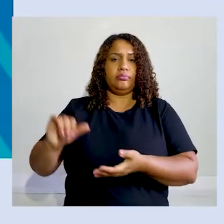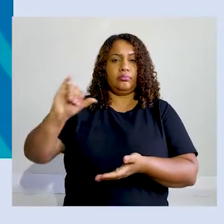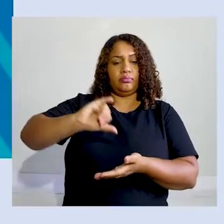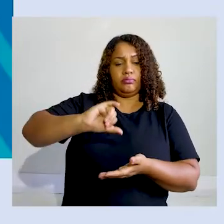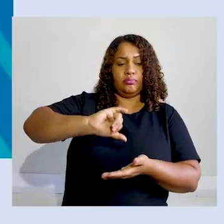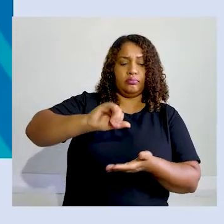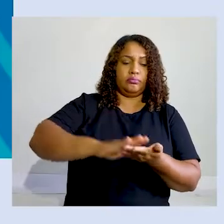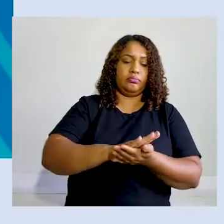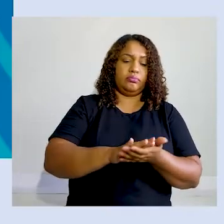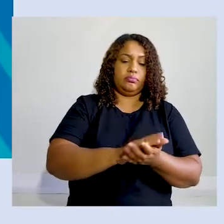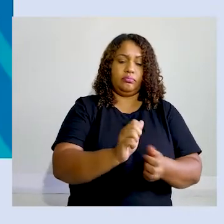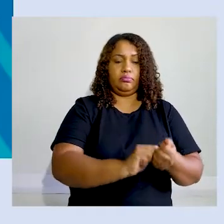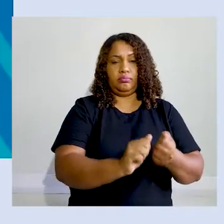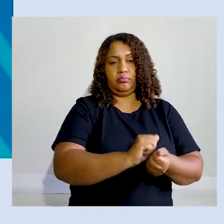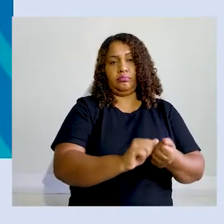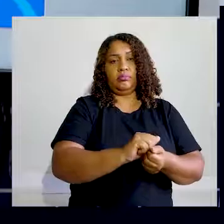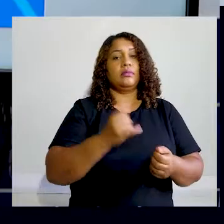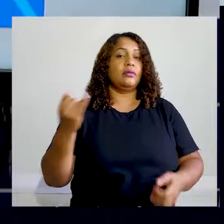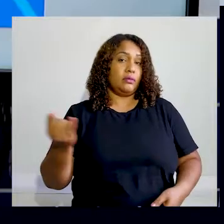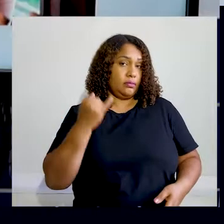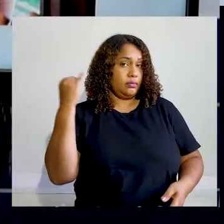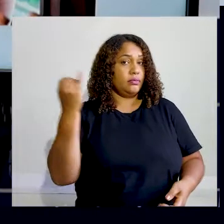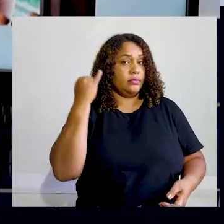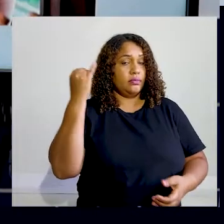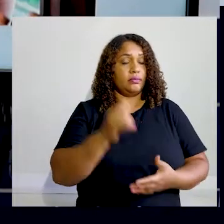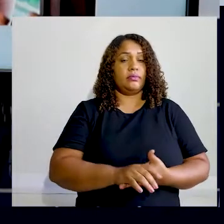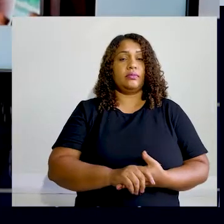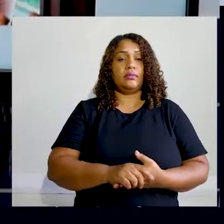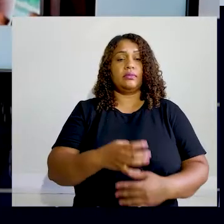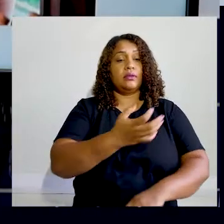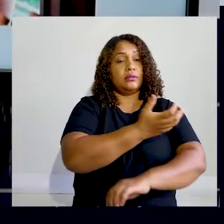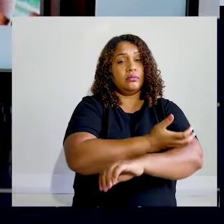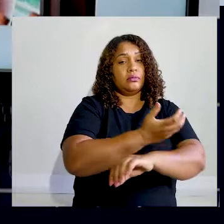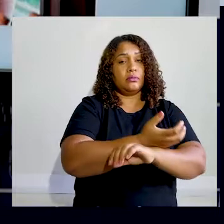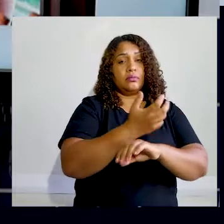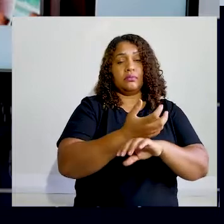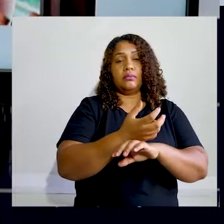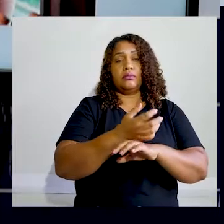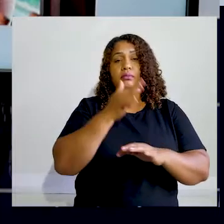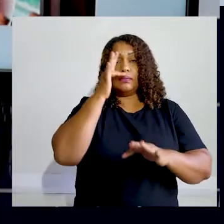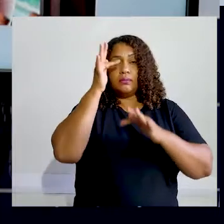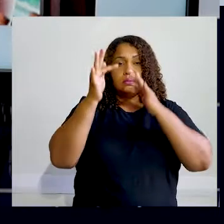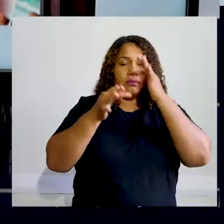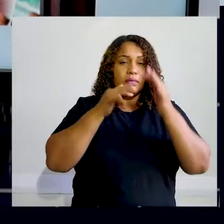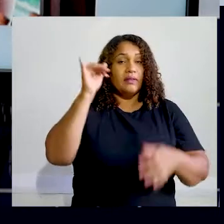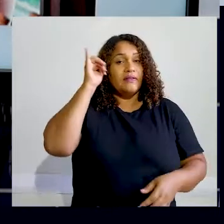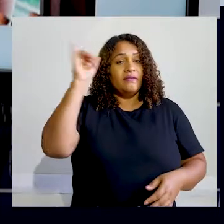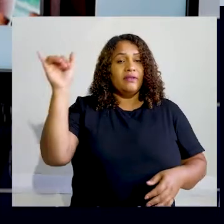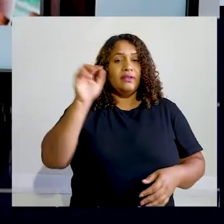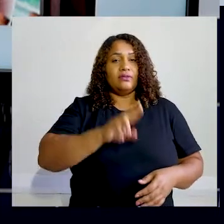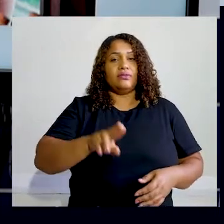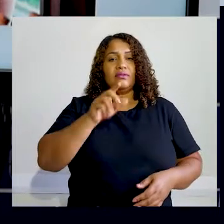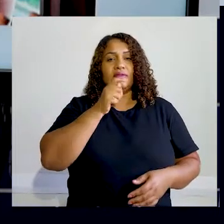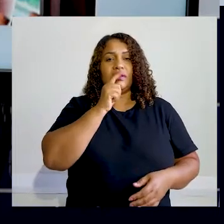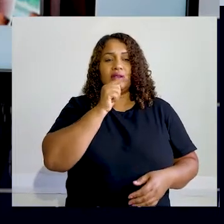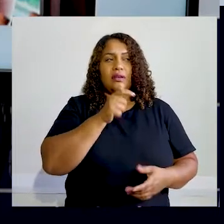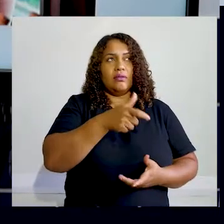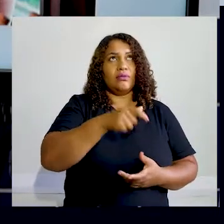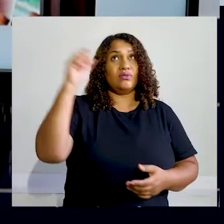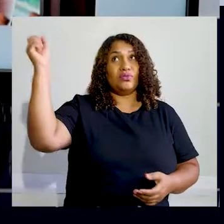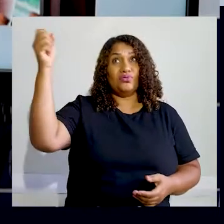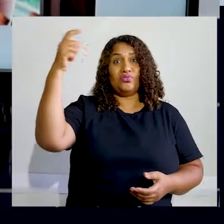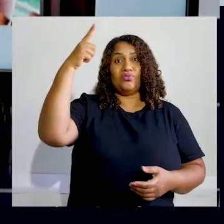biodegradável também é importante. No jardim, evite regar as plantas nos horários com